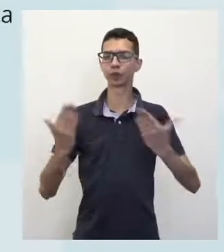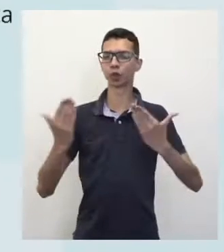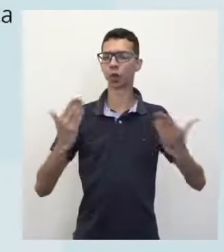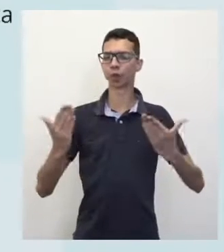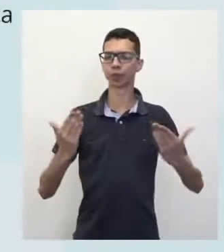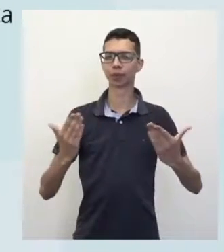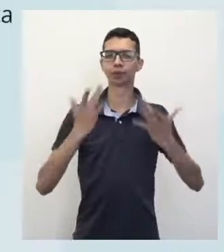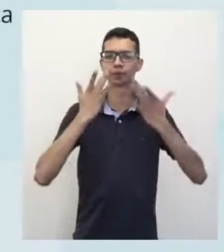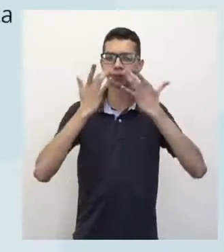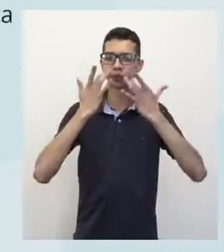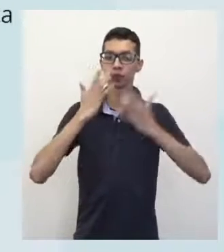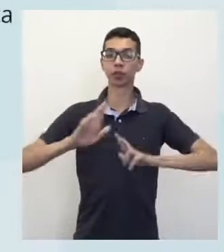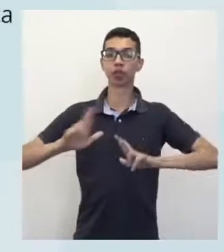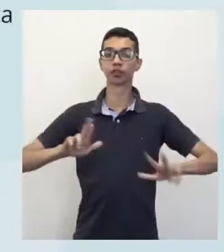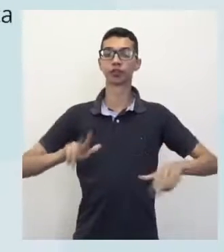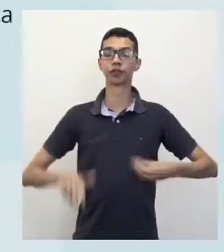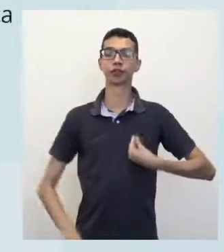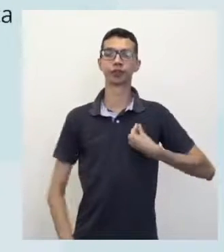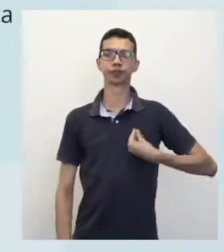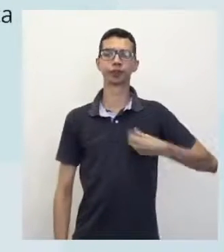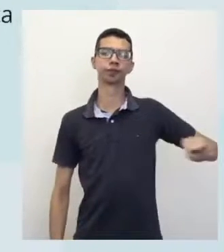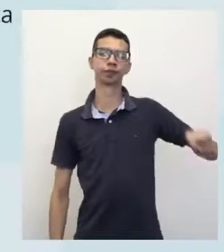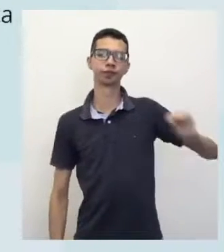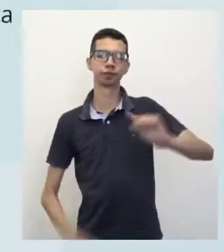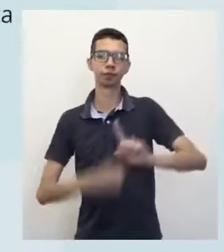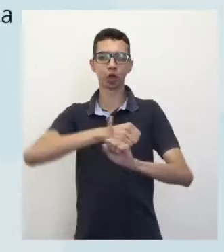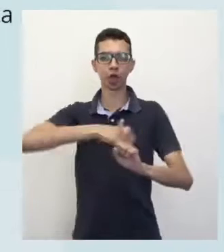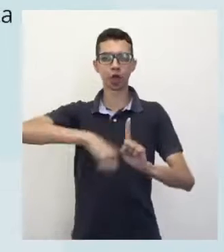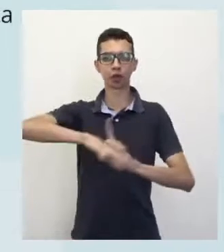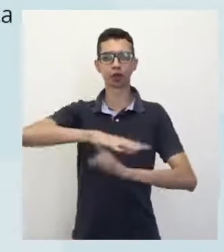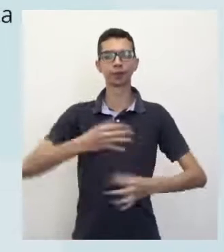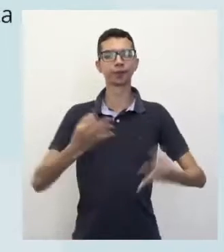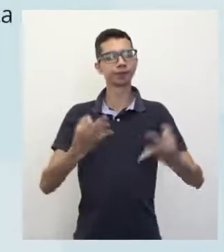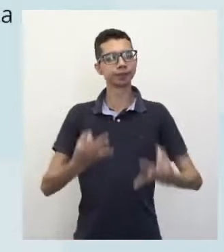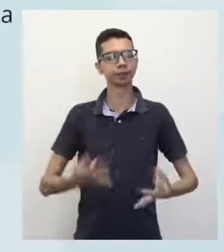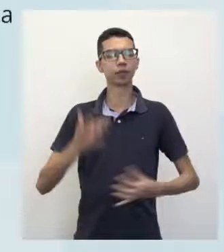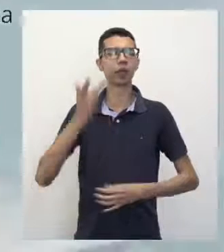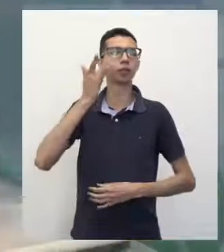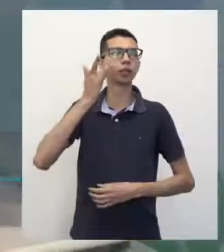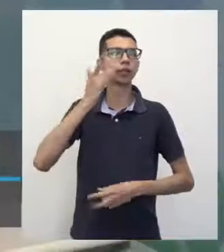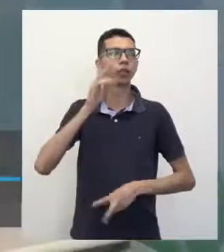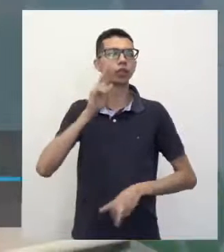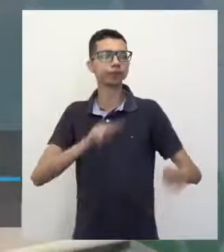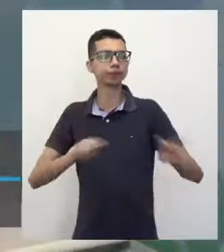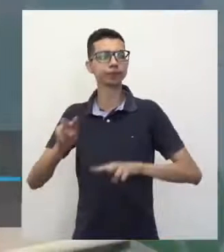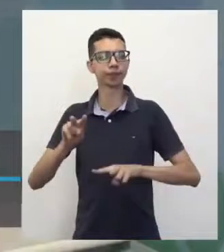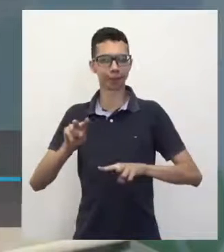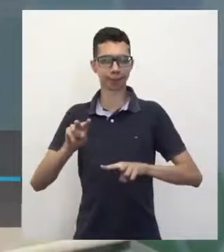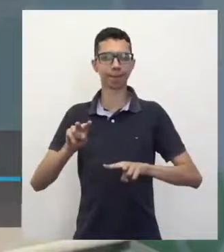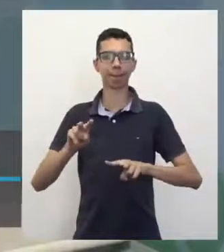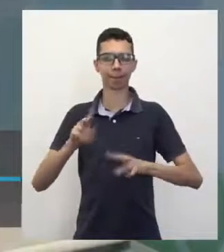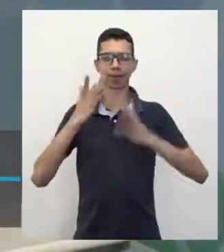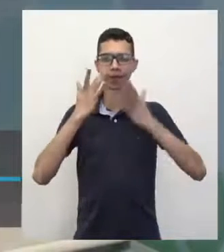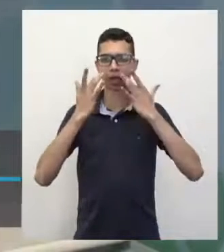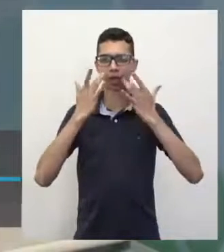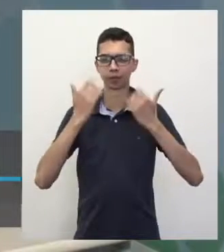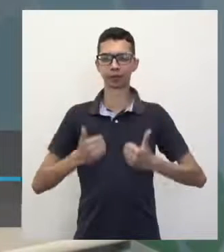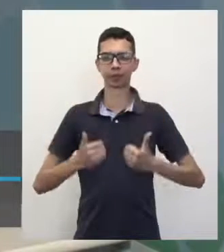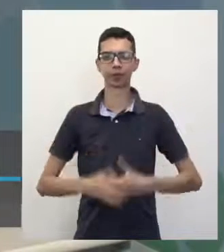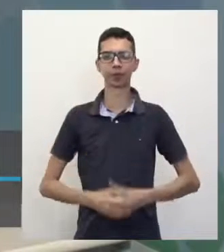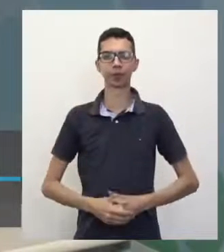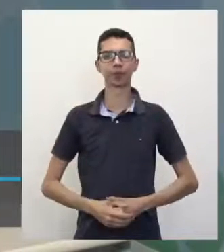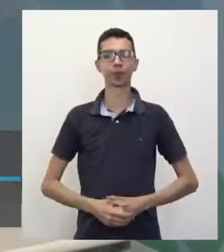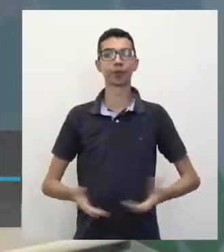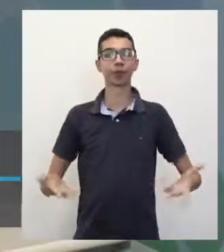em sociedade e aprimorando a capacidade de apreciação estética teatral. Então, agora já vamos começar